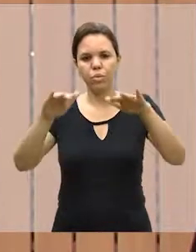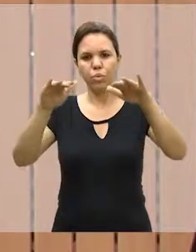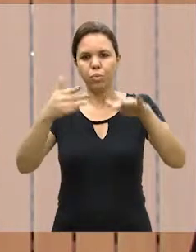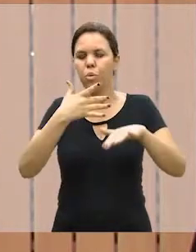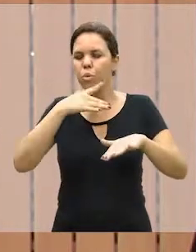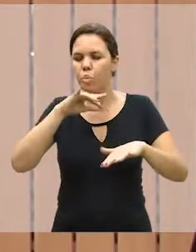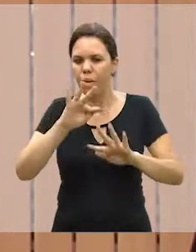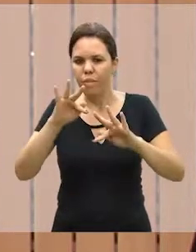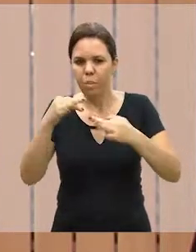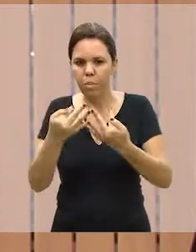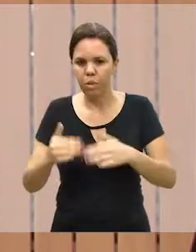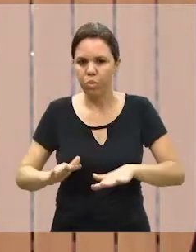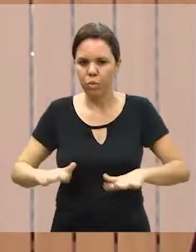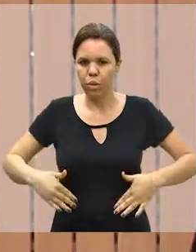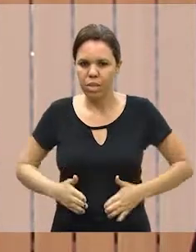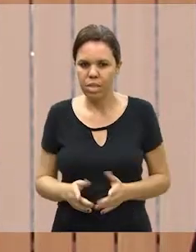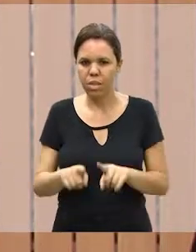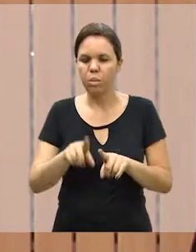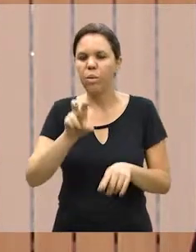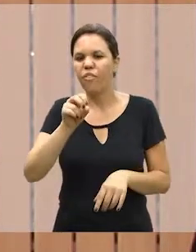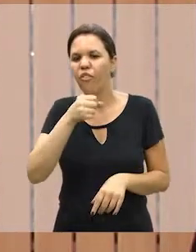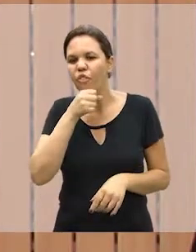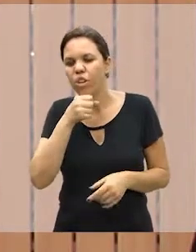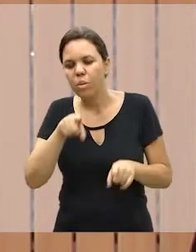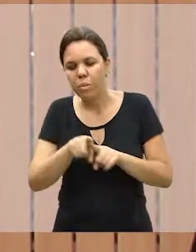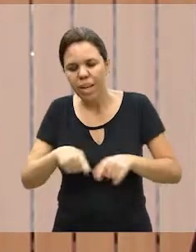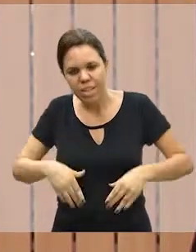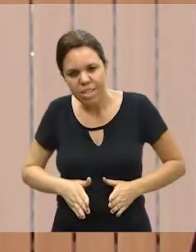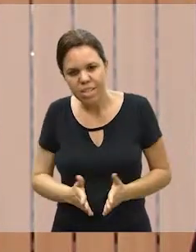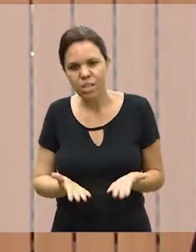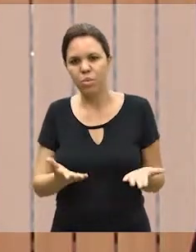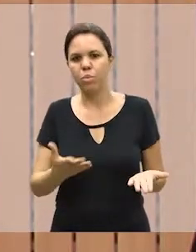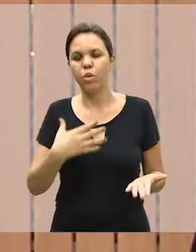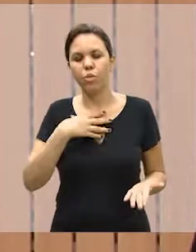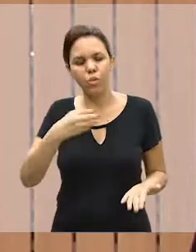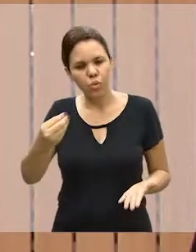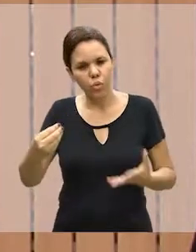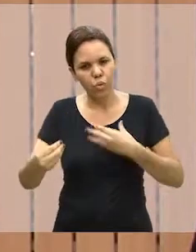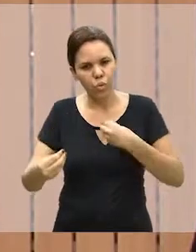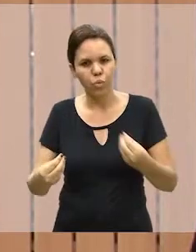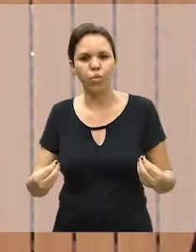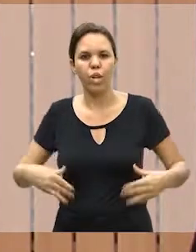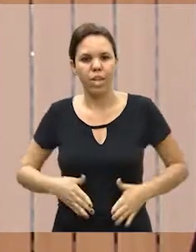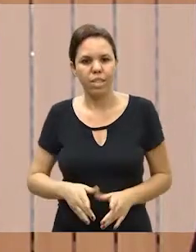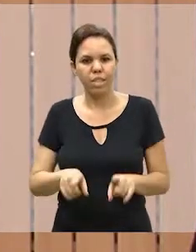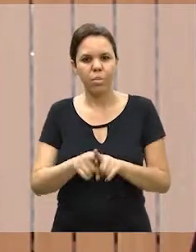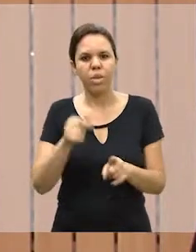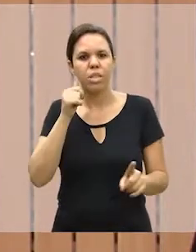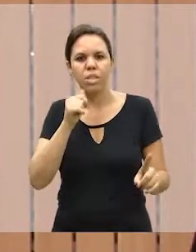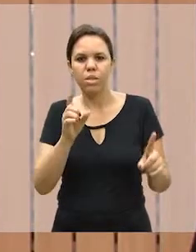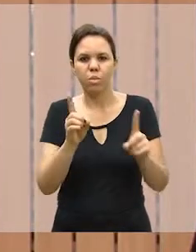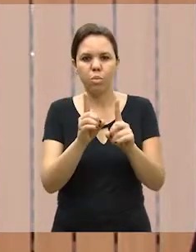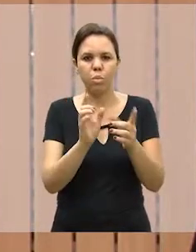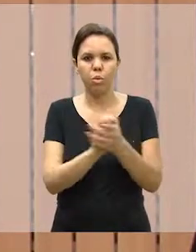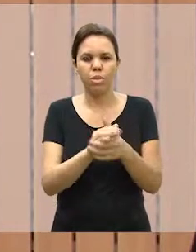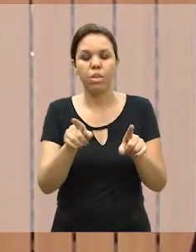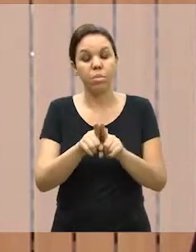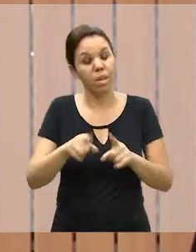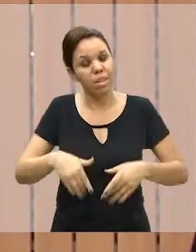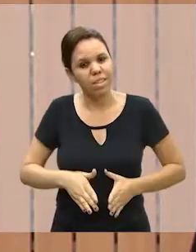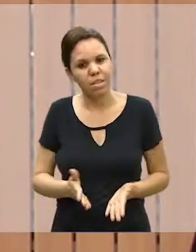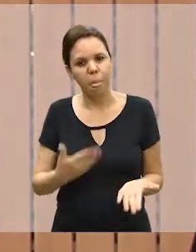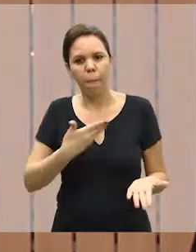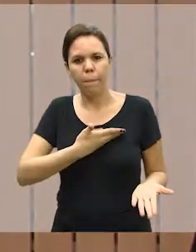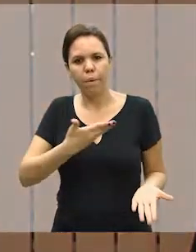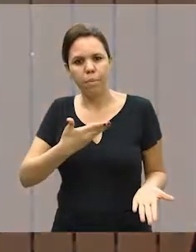que meus pais nasceram, foi aqui que meus avós nasceram, foi aqui que meus filhos nasceram, foi aqui que a minha esposa nasceu, foi aqui que